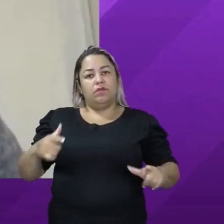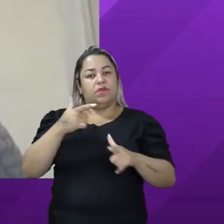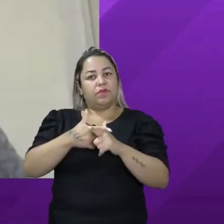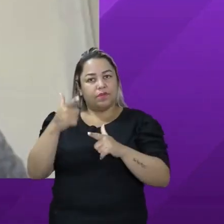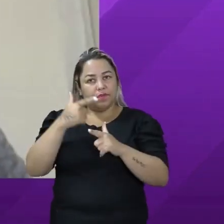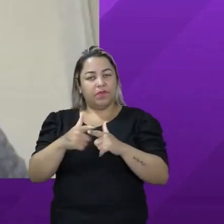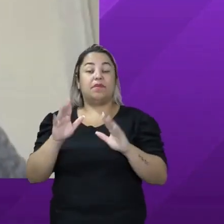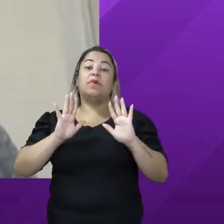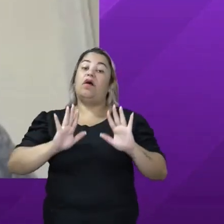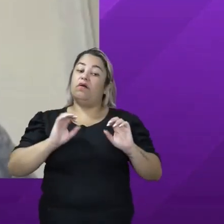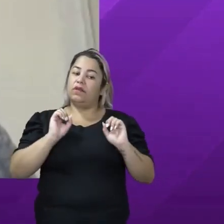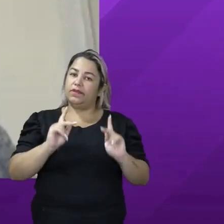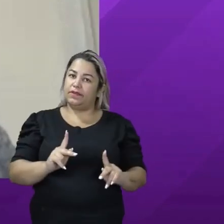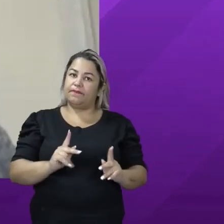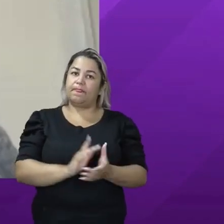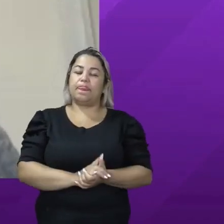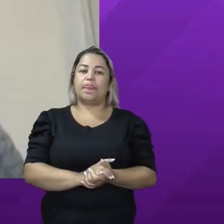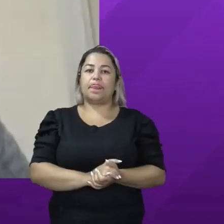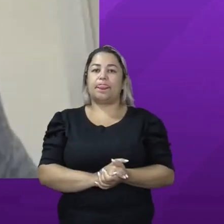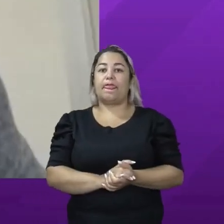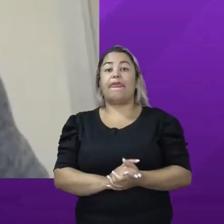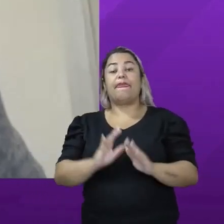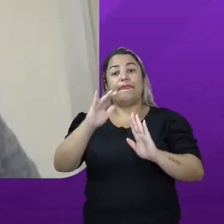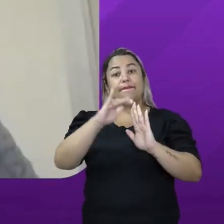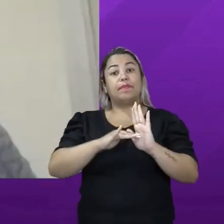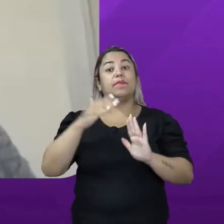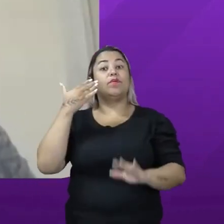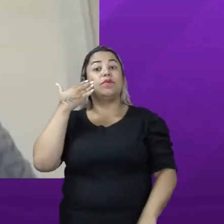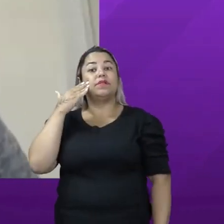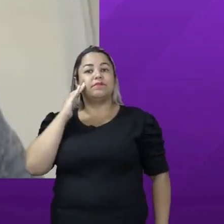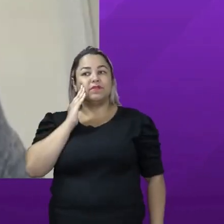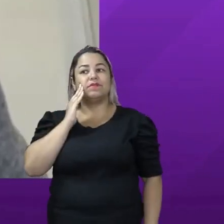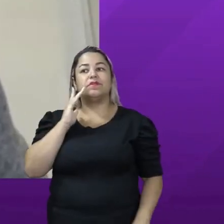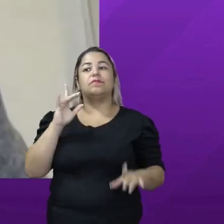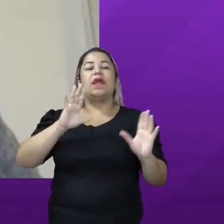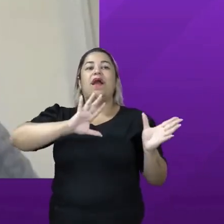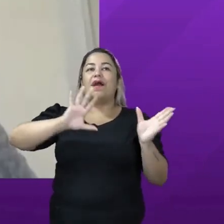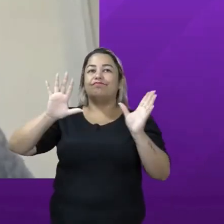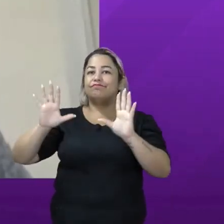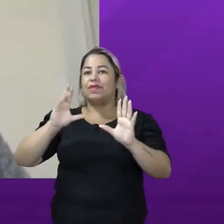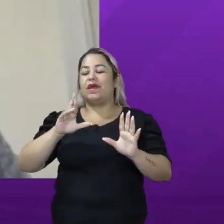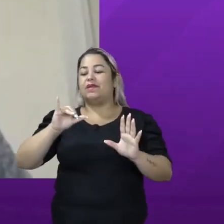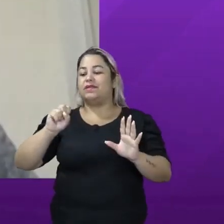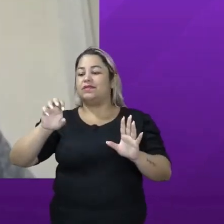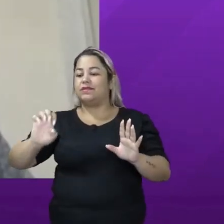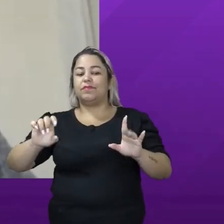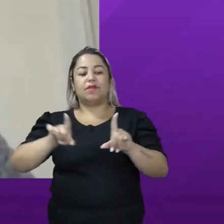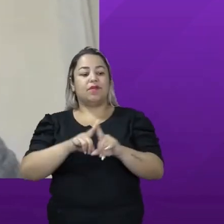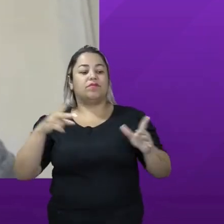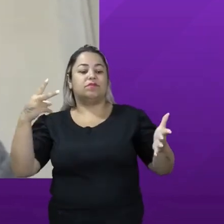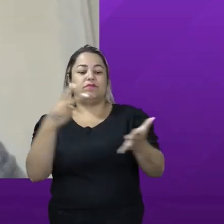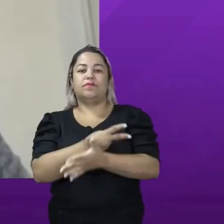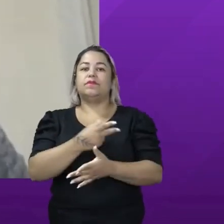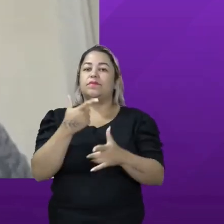problema. Mas o entendimento de que a crise climática, o impacto da